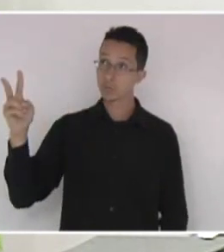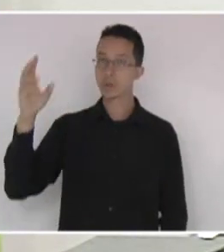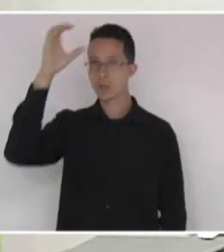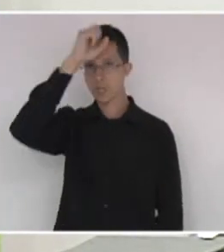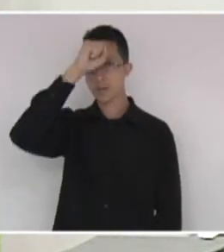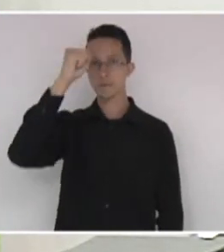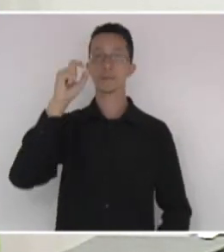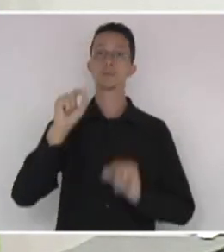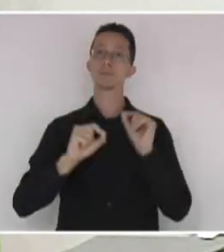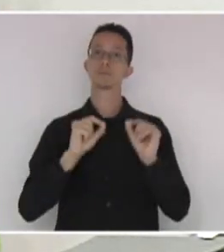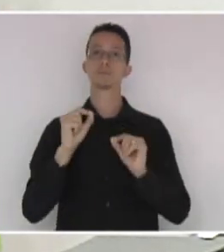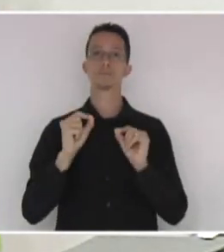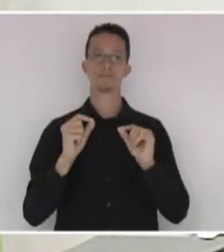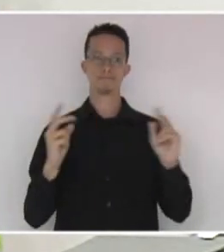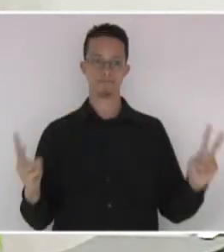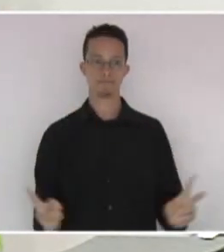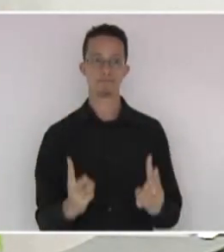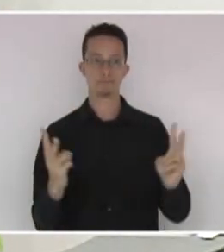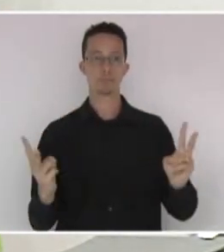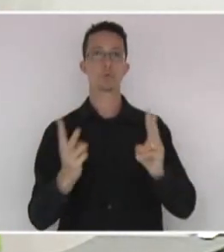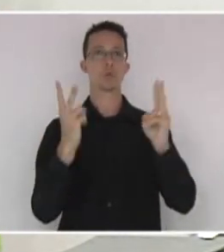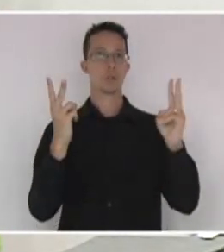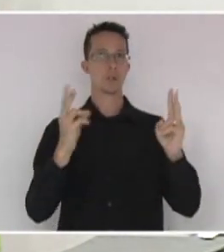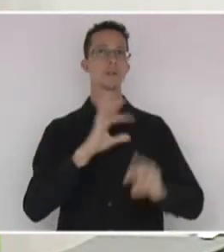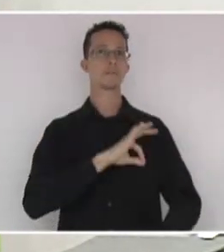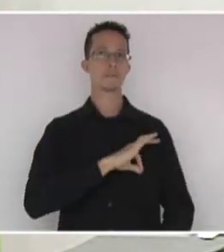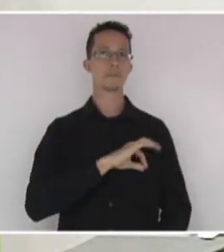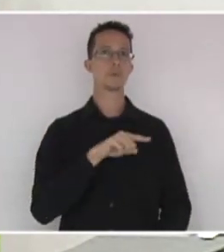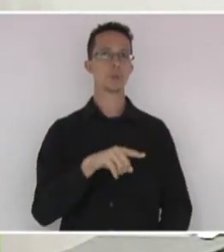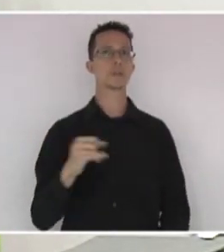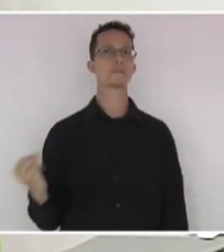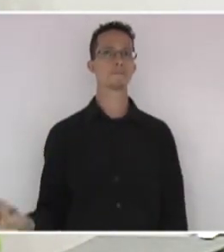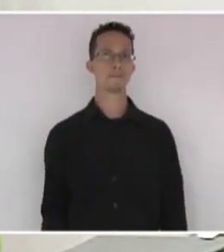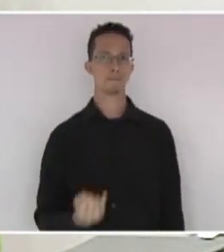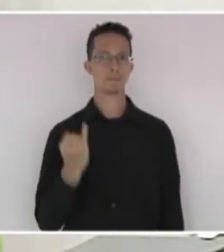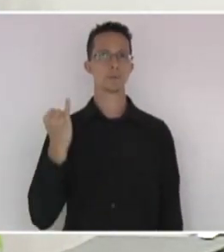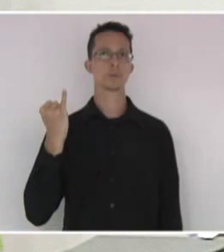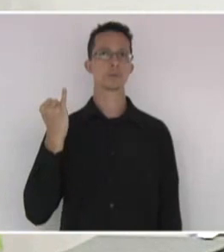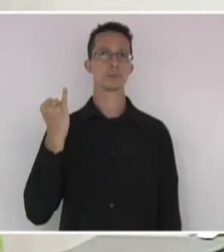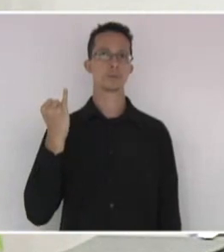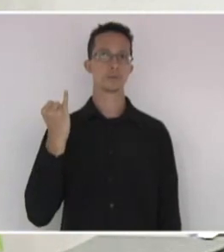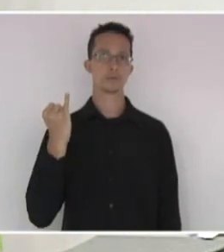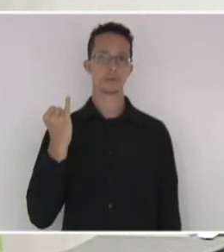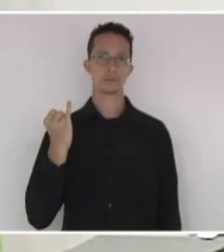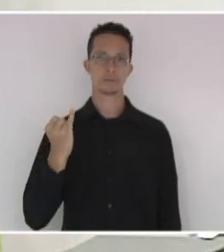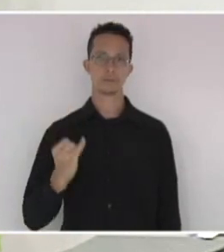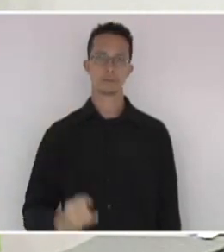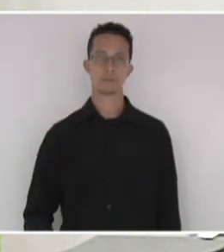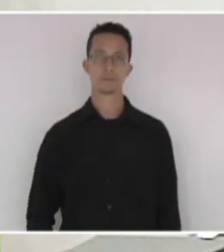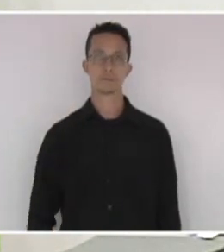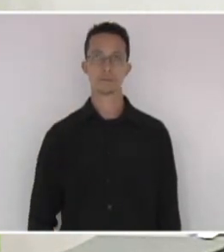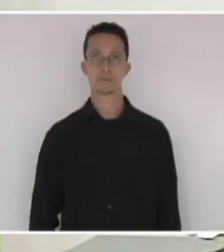o papel importantíssimo que tem numa sociedade da Polícia Militar.